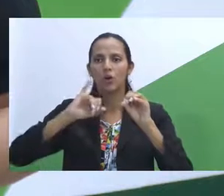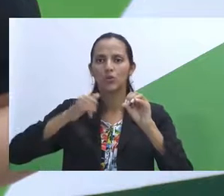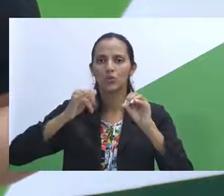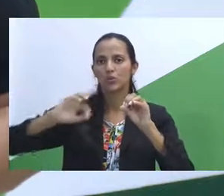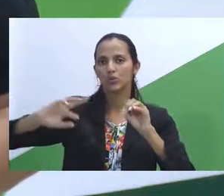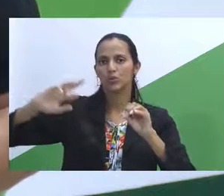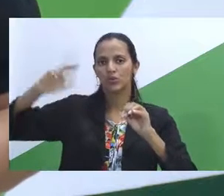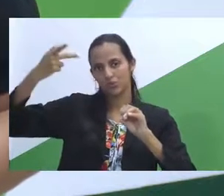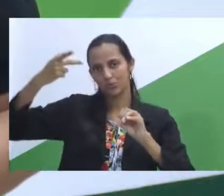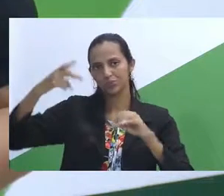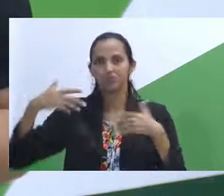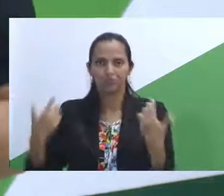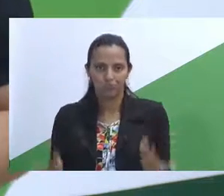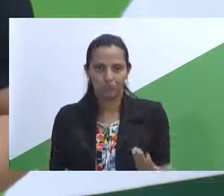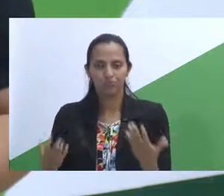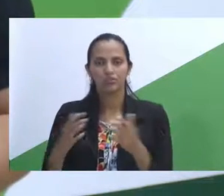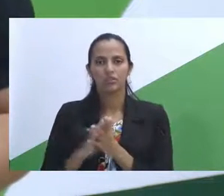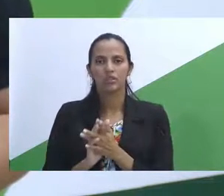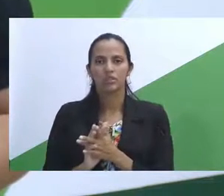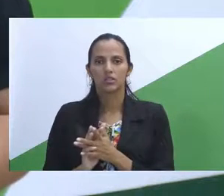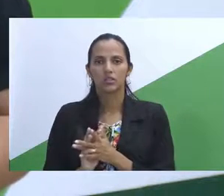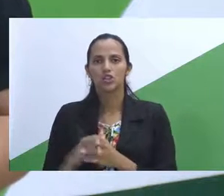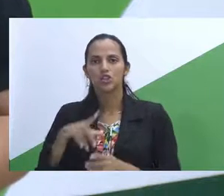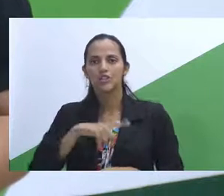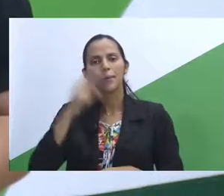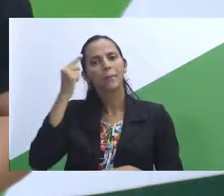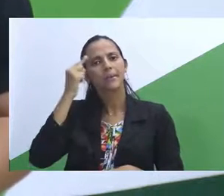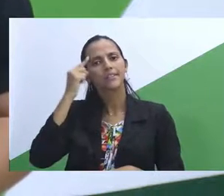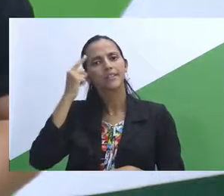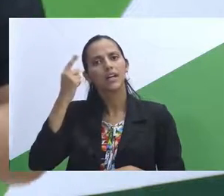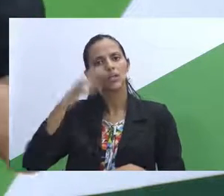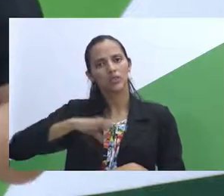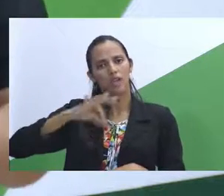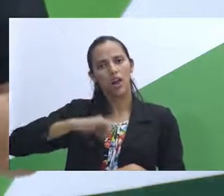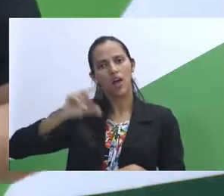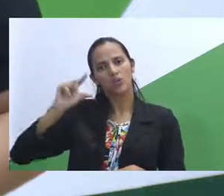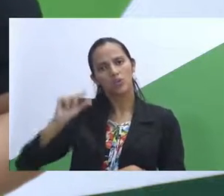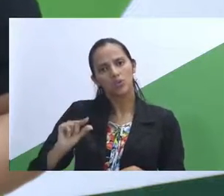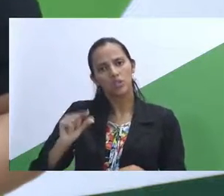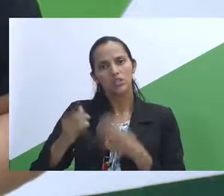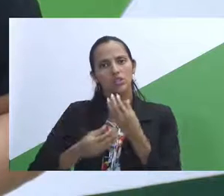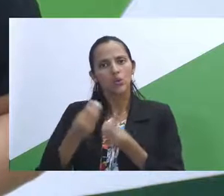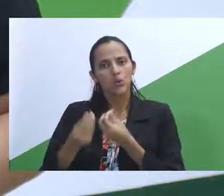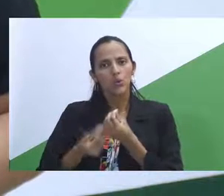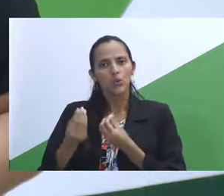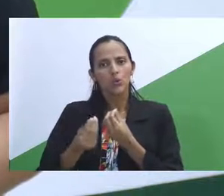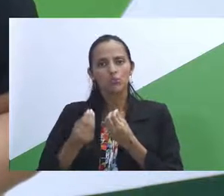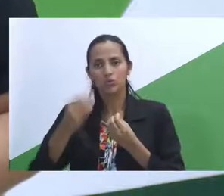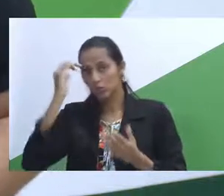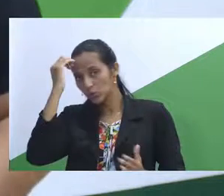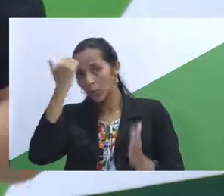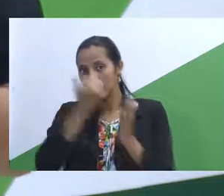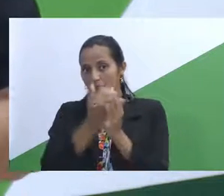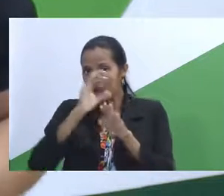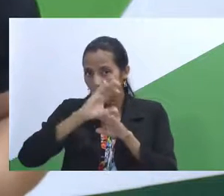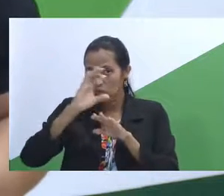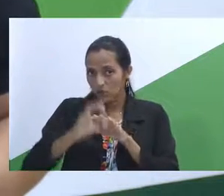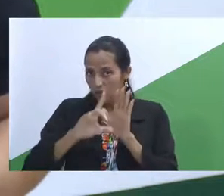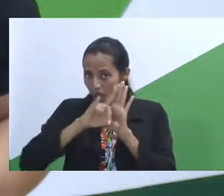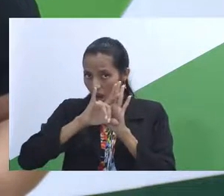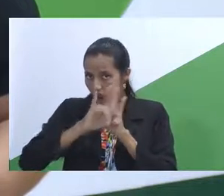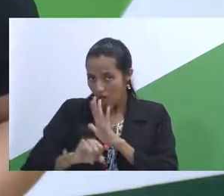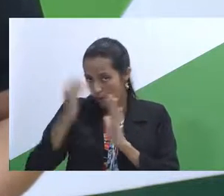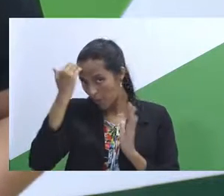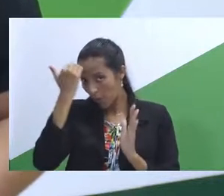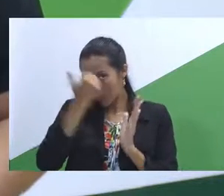novamente, o trabalhador, quando a gente tem essa fixação, então, do salário mínimo e que atende o que a Constituição diz realmente, dá para se